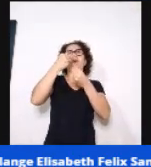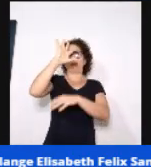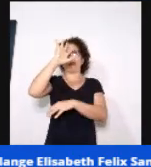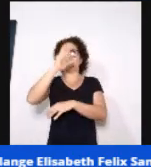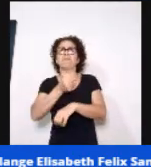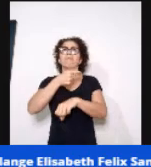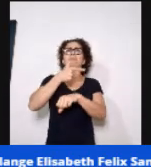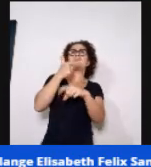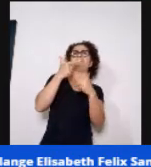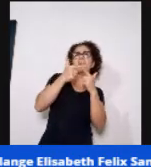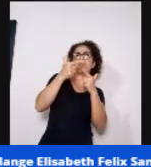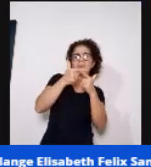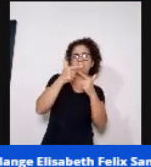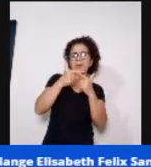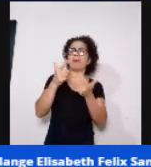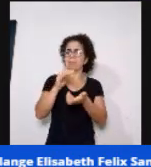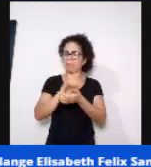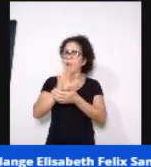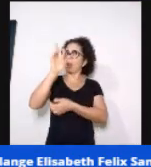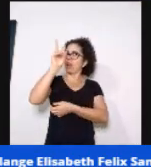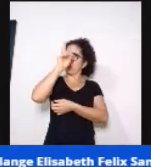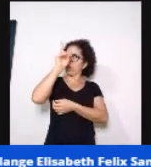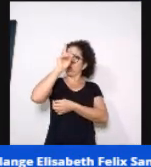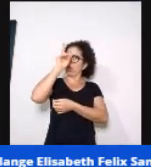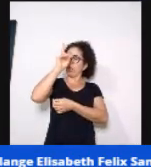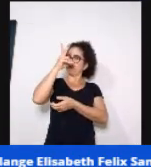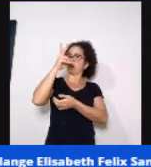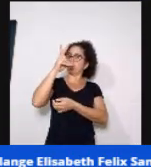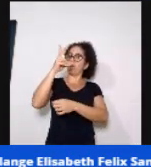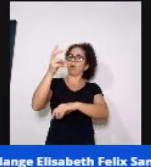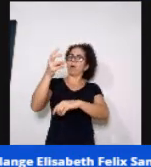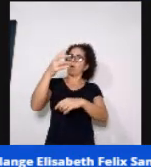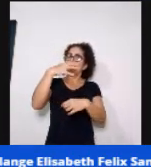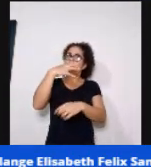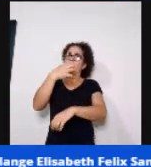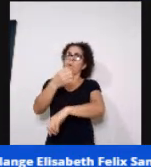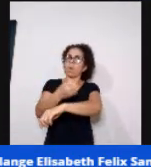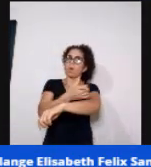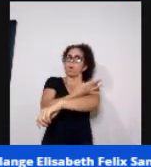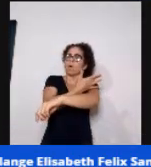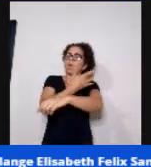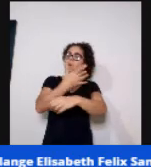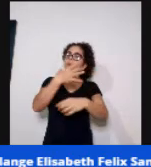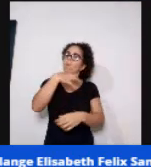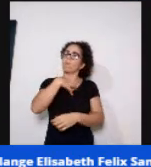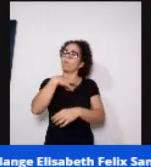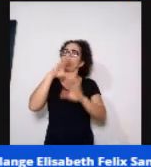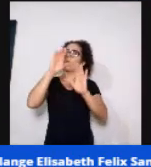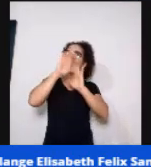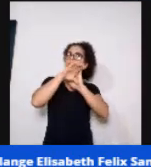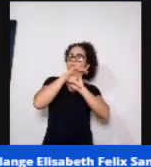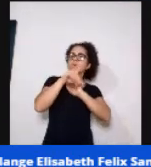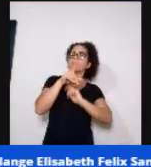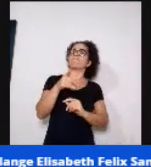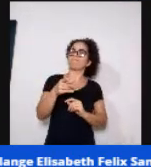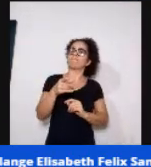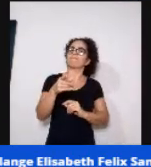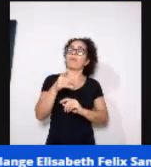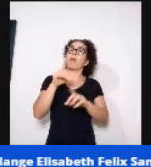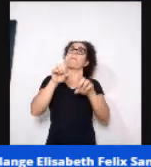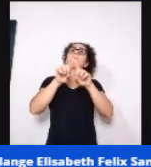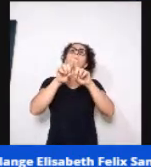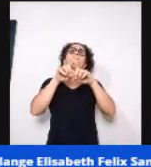emoção? Você entende o problema, mas você tem condições de resolver? Então você gasta mais